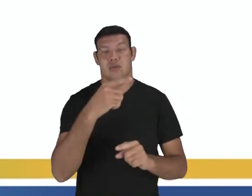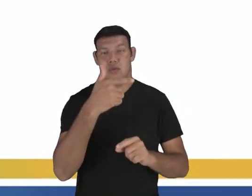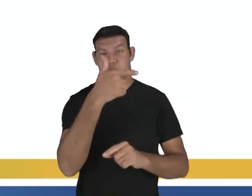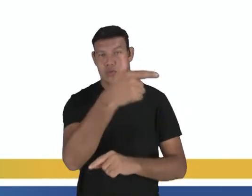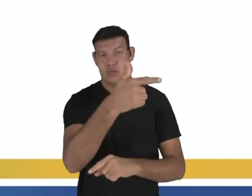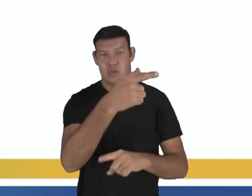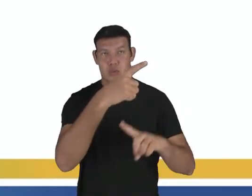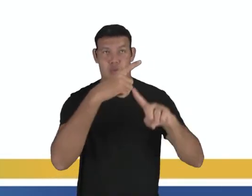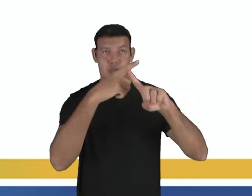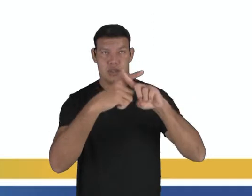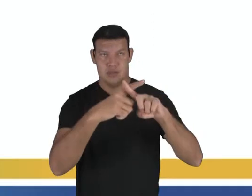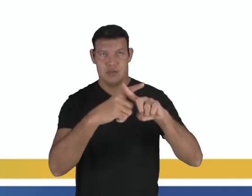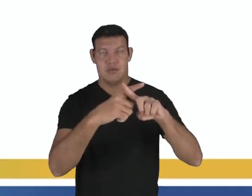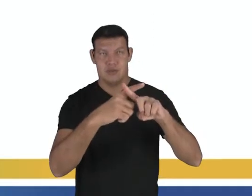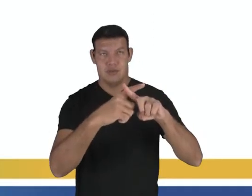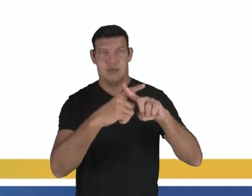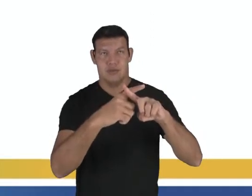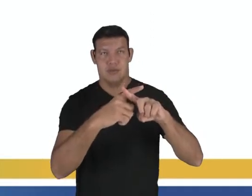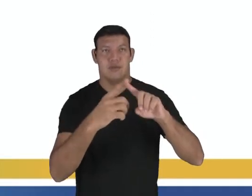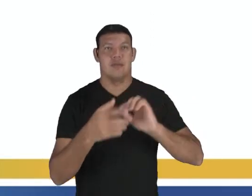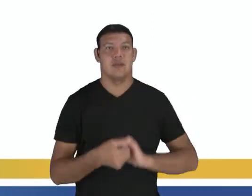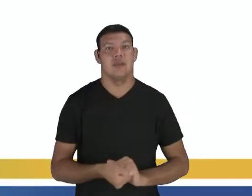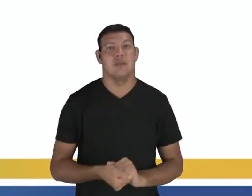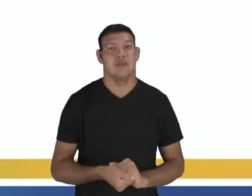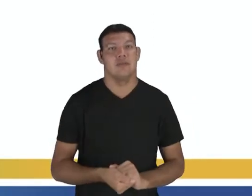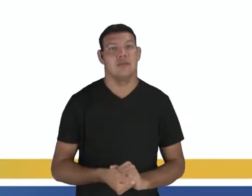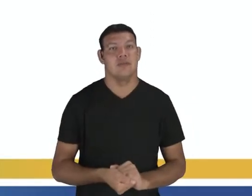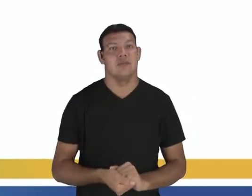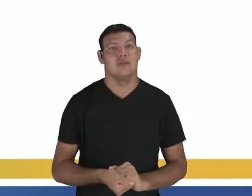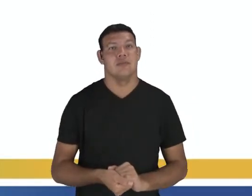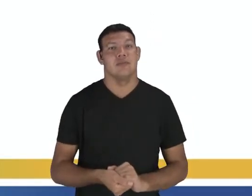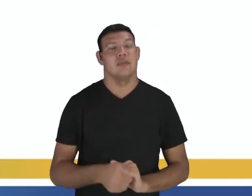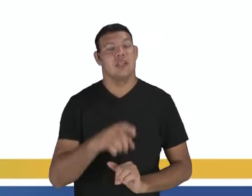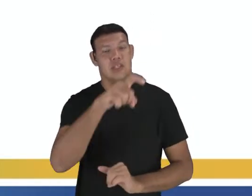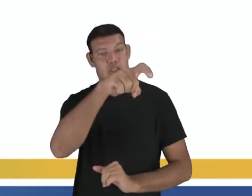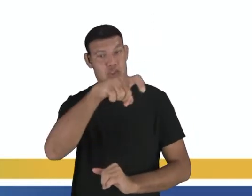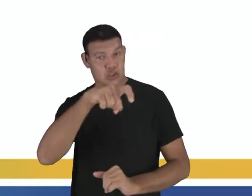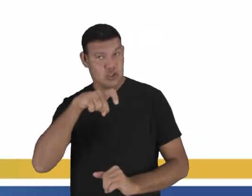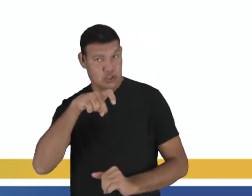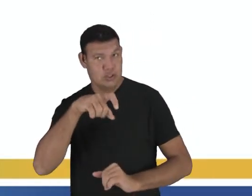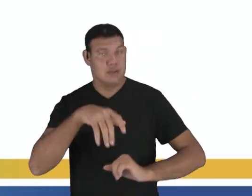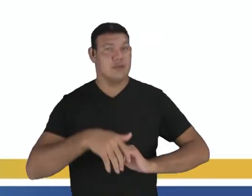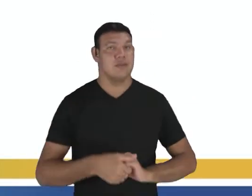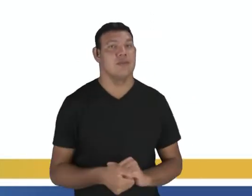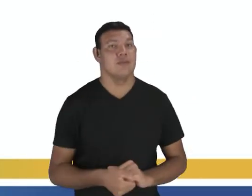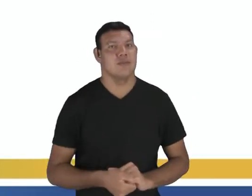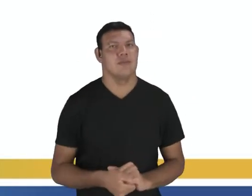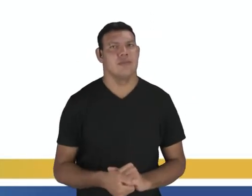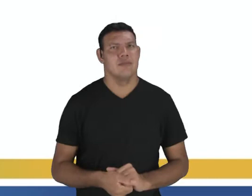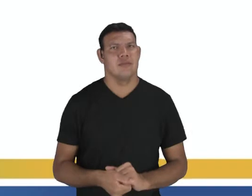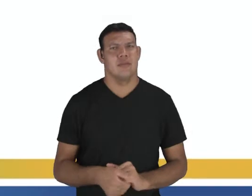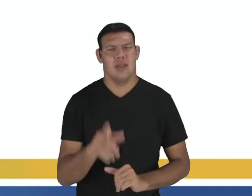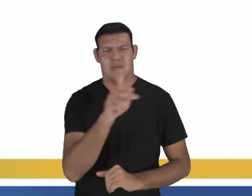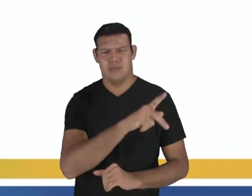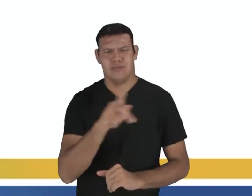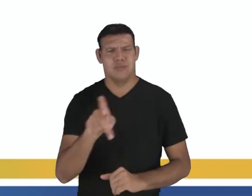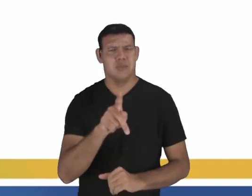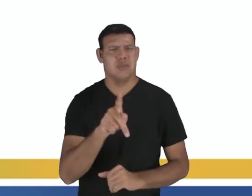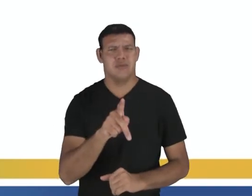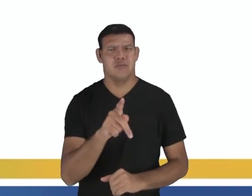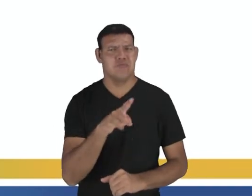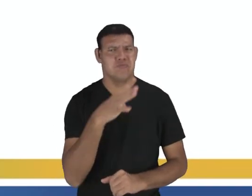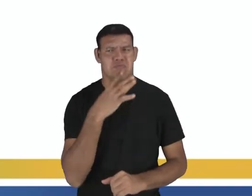do dobro de um número x. Então, a questão já está dizendo que é o dobro do número x. Ah, professora, mas qual é esse número x?